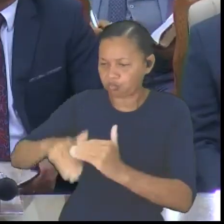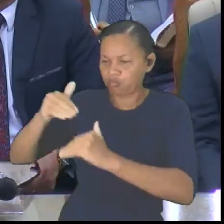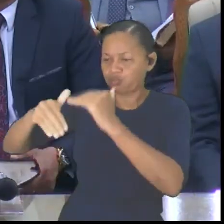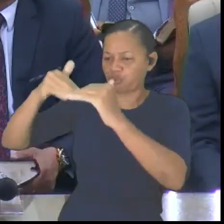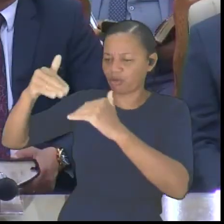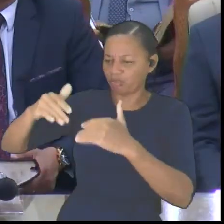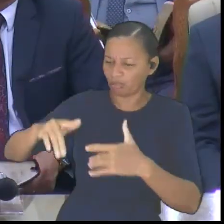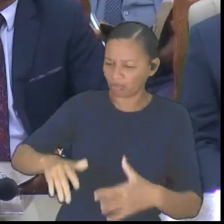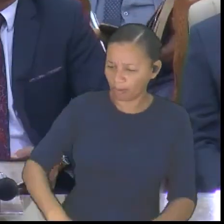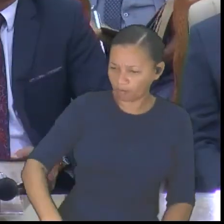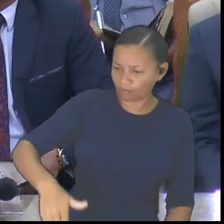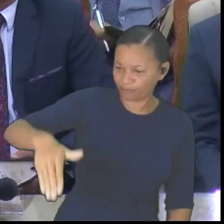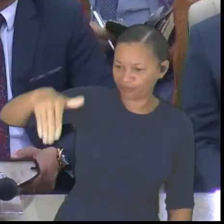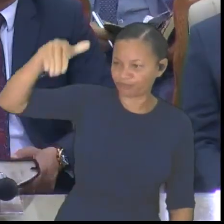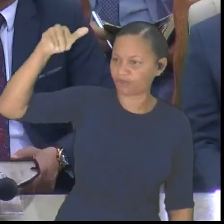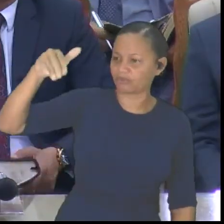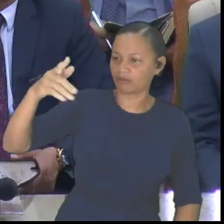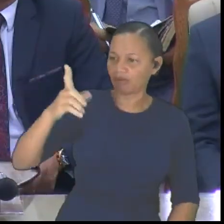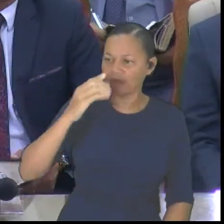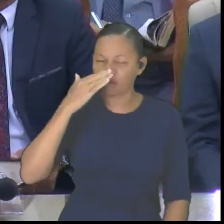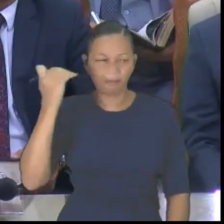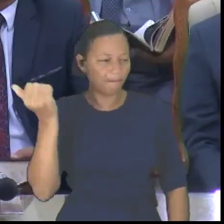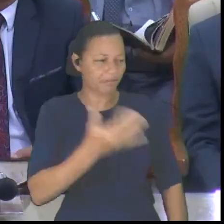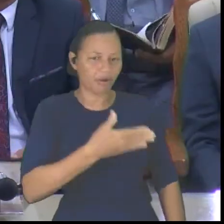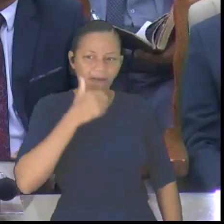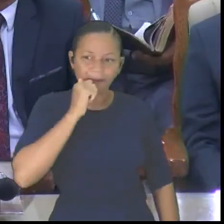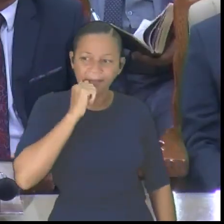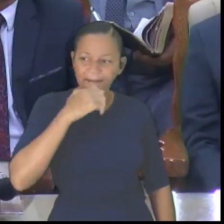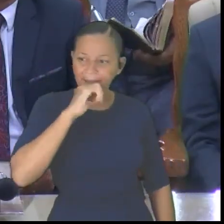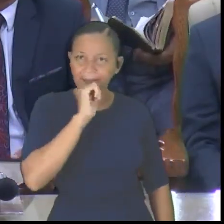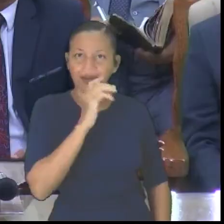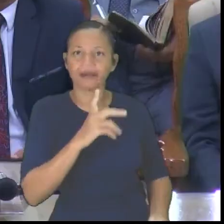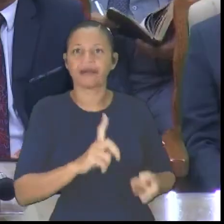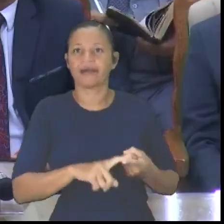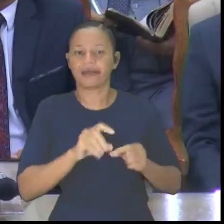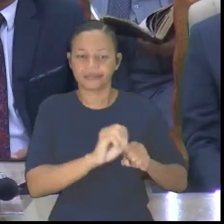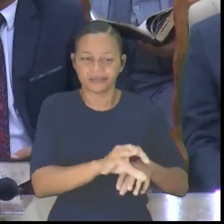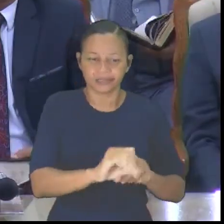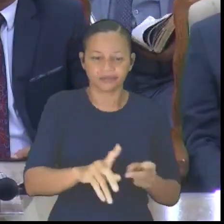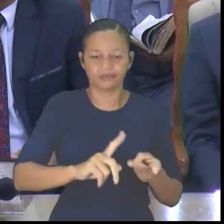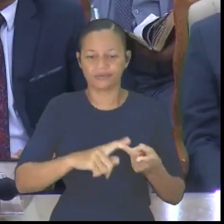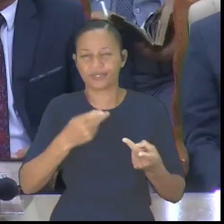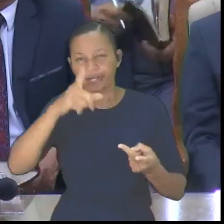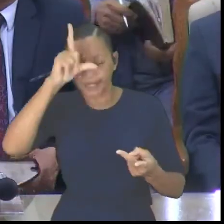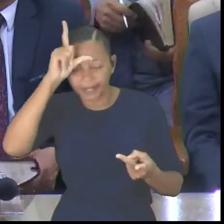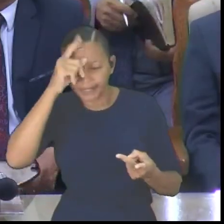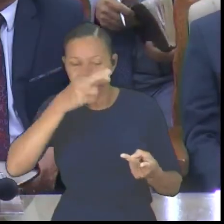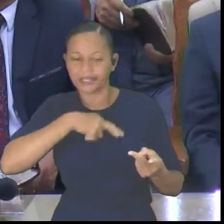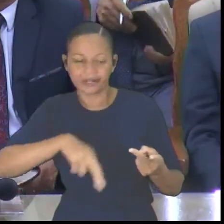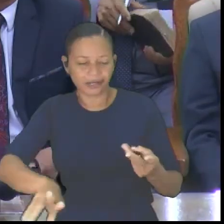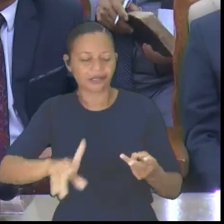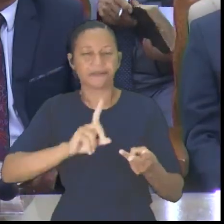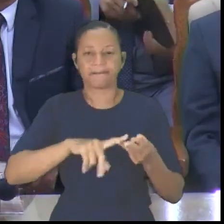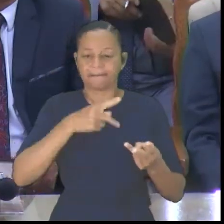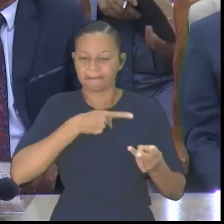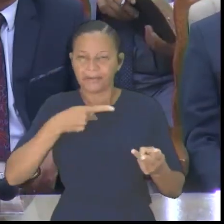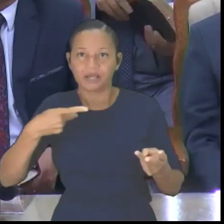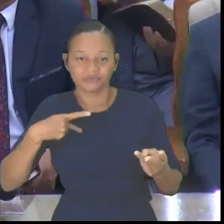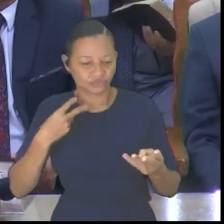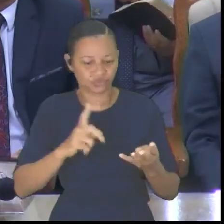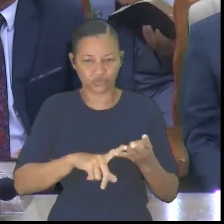Muitos ensinadores, líderes religiosos, pastores, líderes de